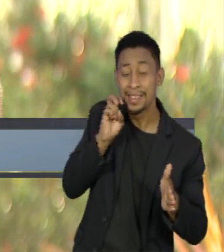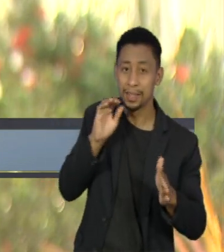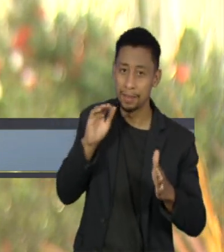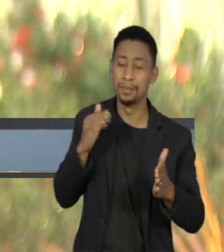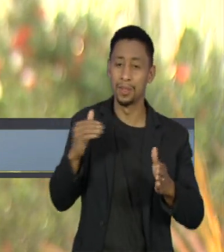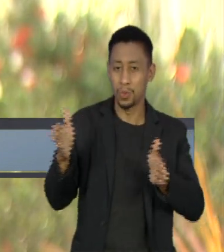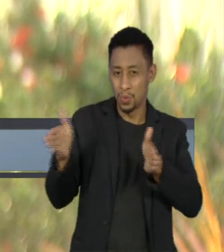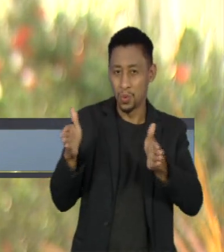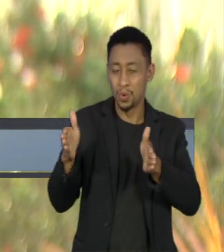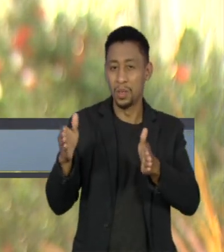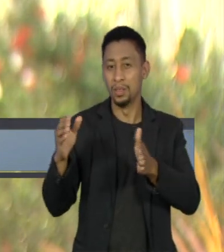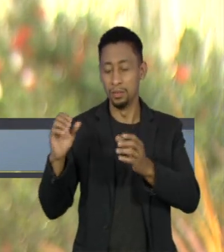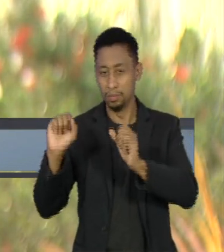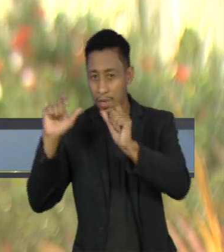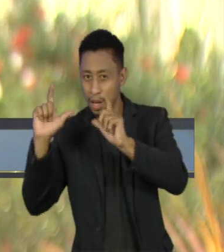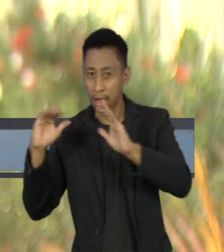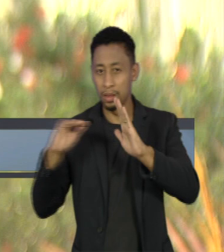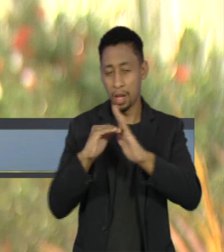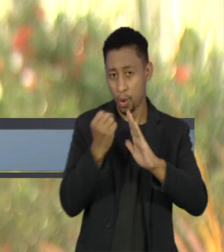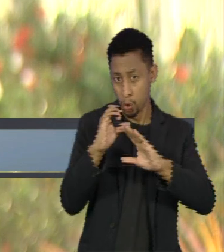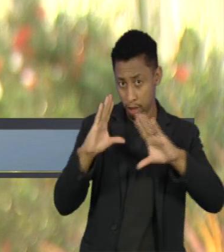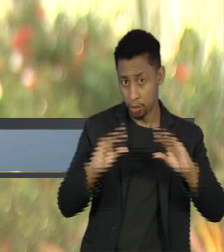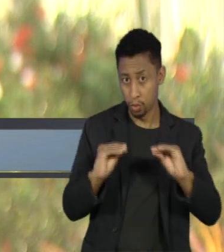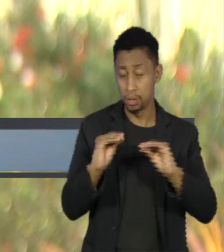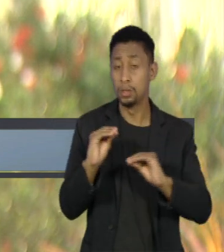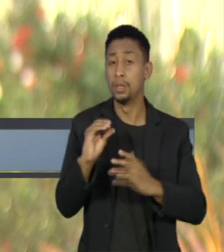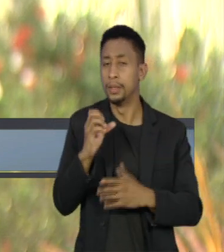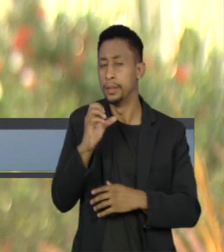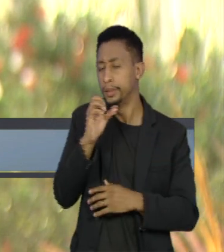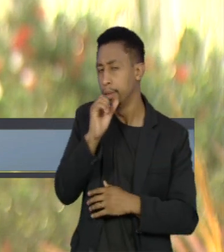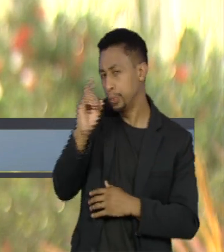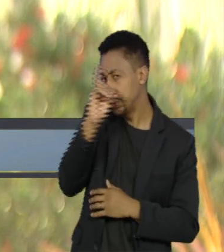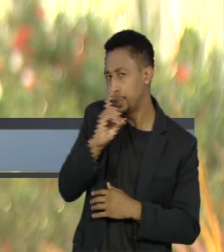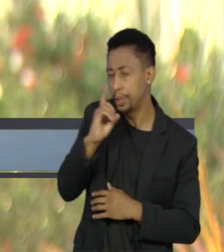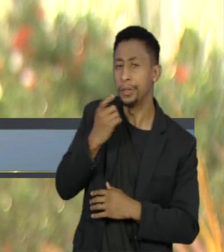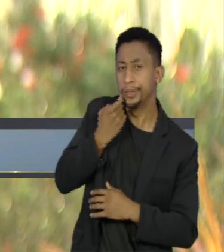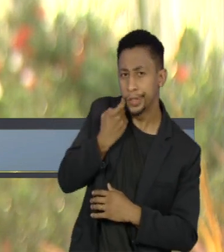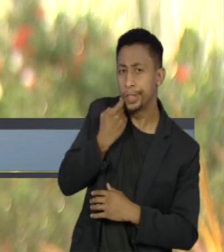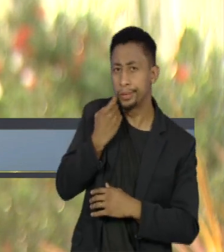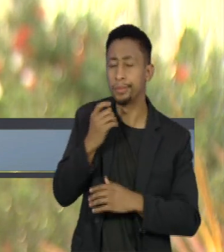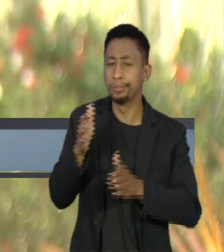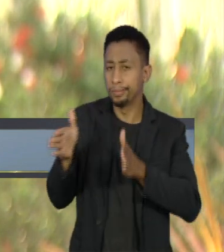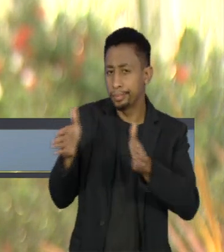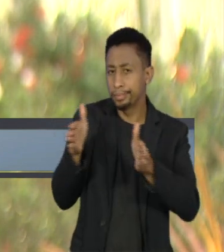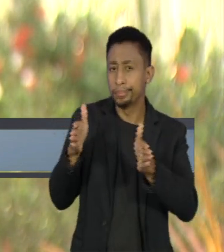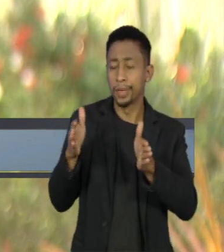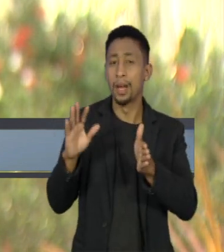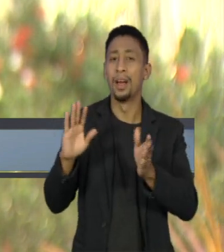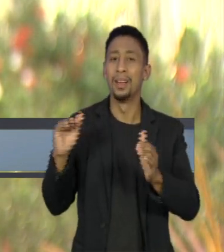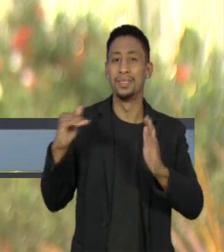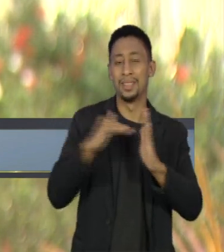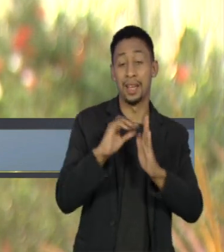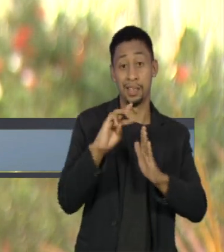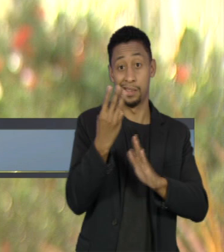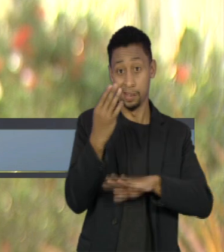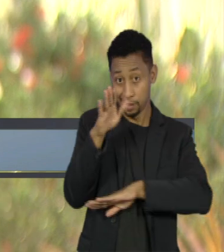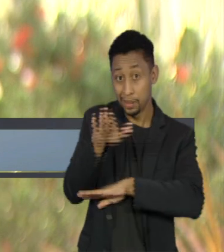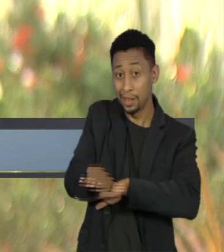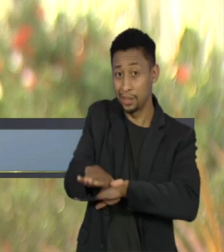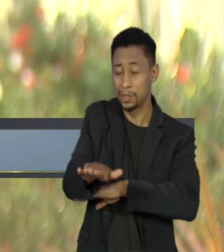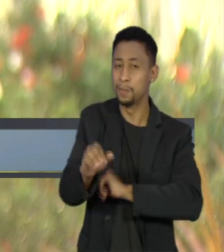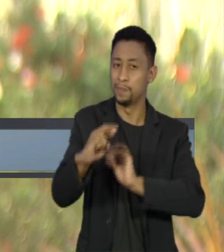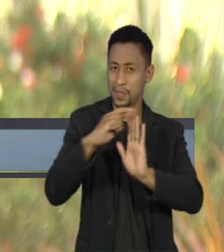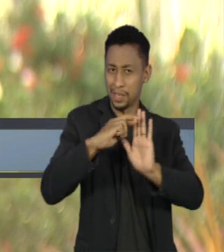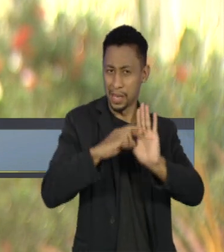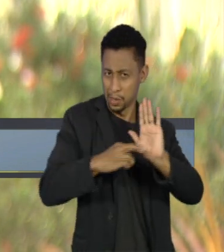noite. Já na sexta, sábado e domingo, os estabelecimentos deverão funcionar até às 3 horas da tarde. Essas